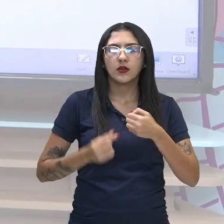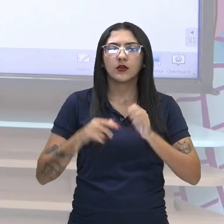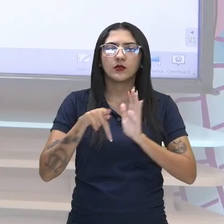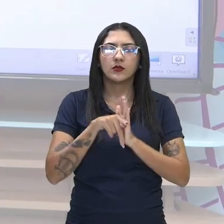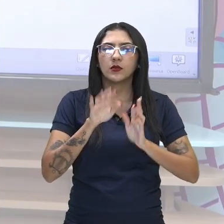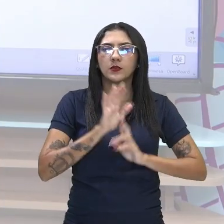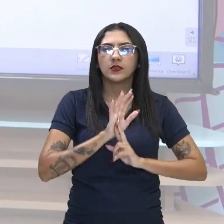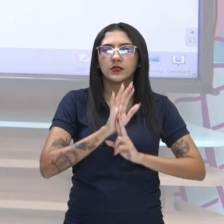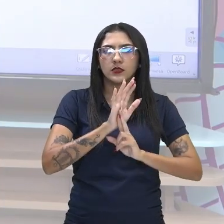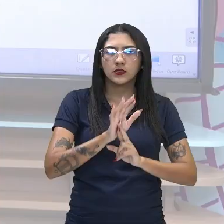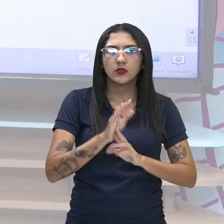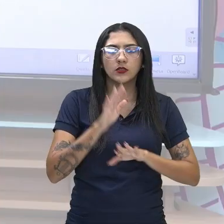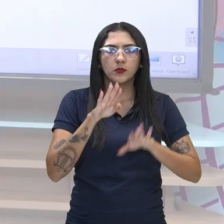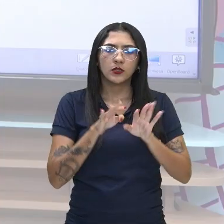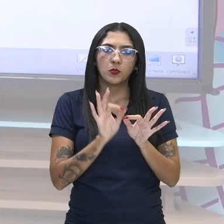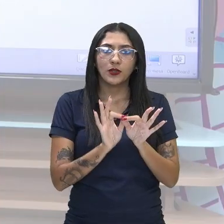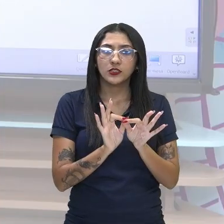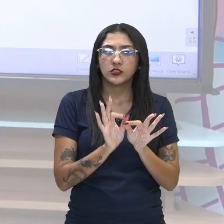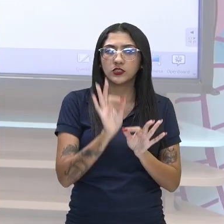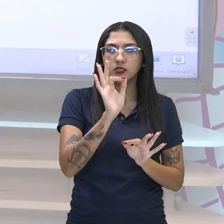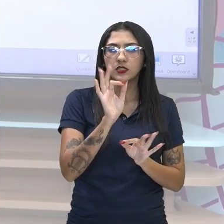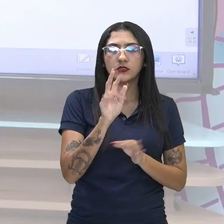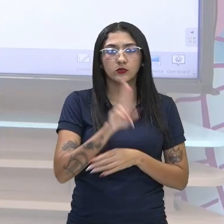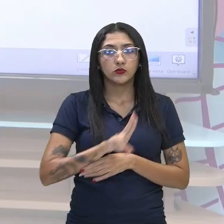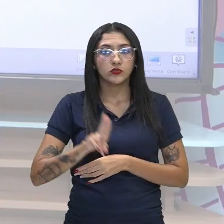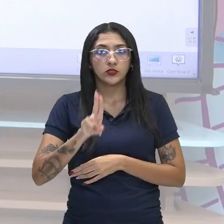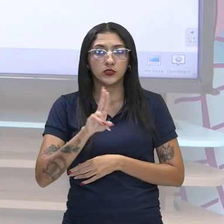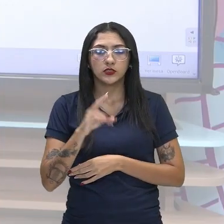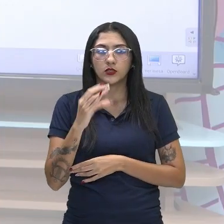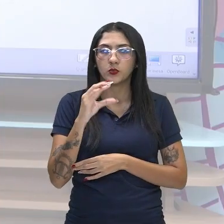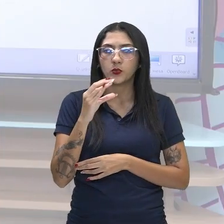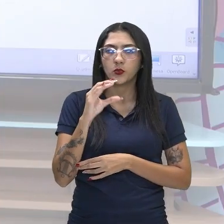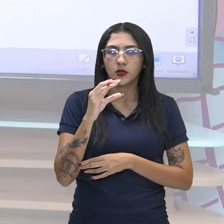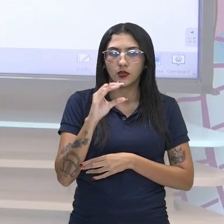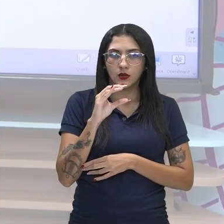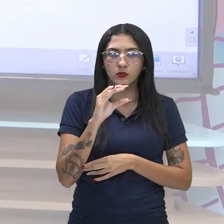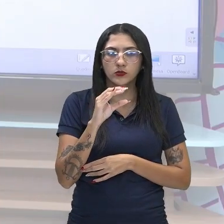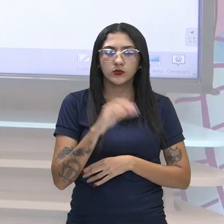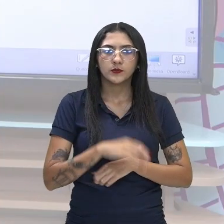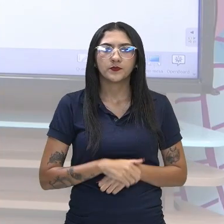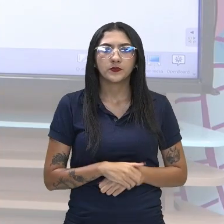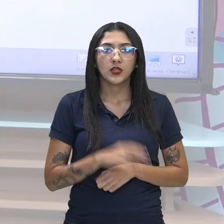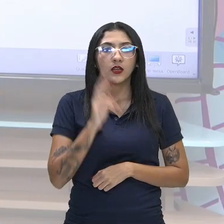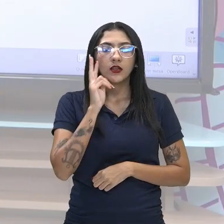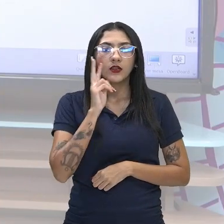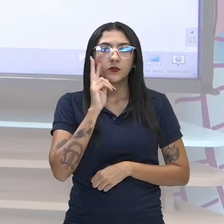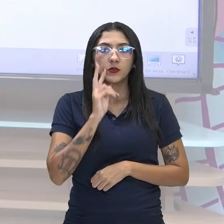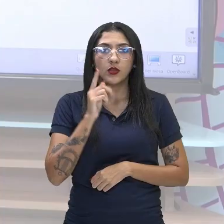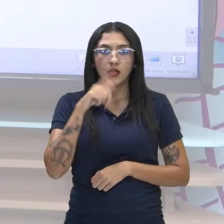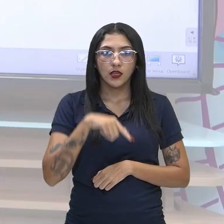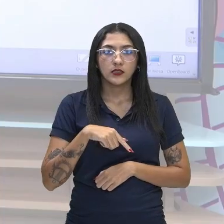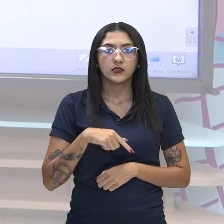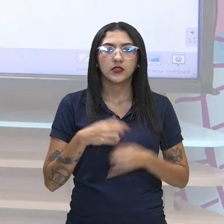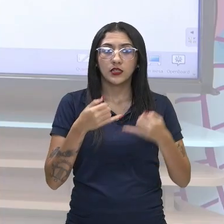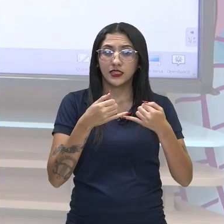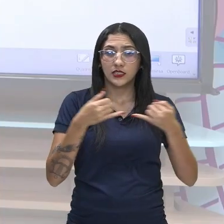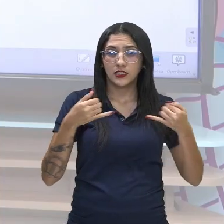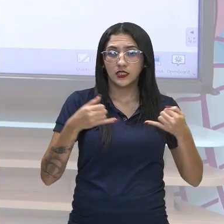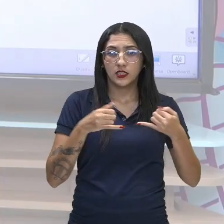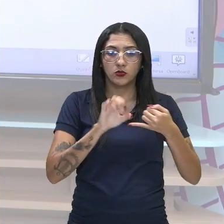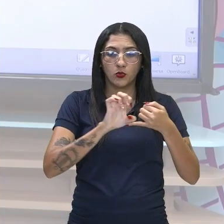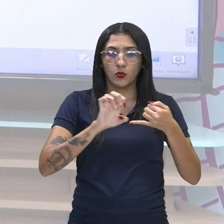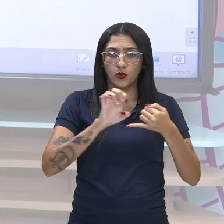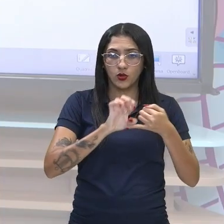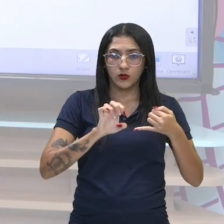referenciada com uma distância em graus, a linha do Equador, né? Lembrando que a linha do Equador ela está a 0 grau. E aí eu tenho